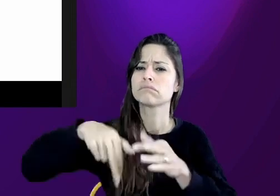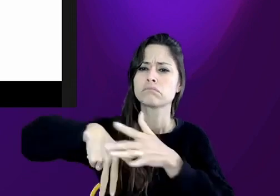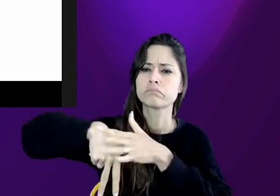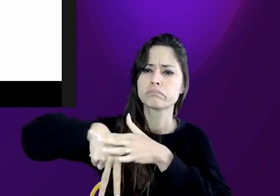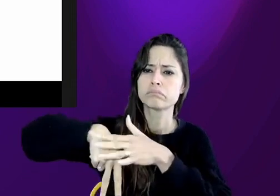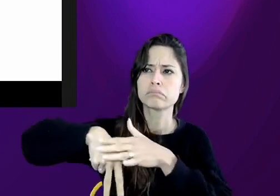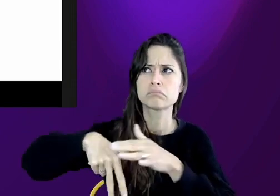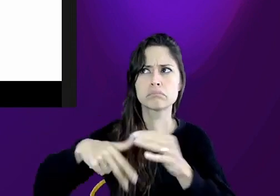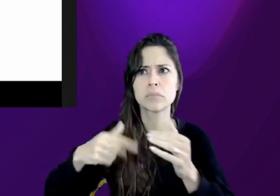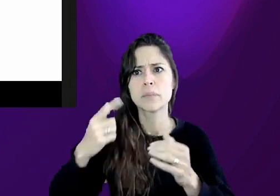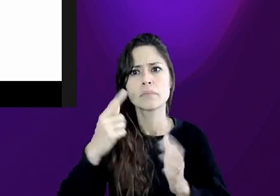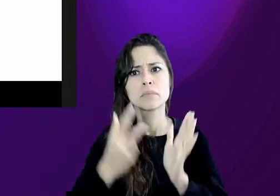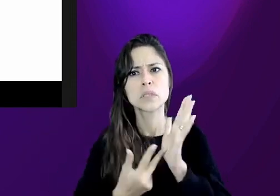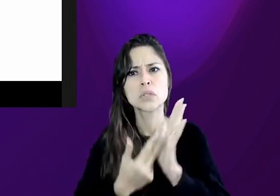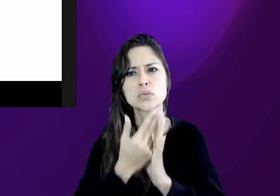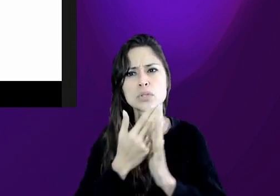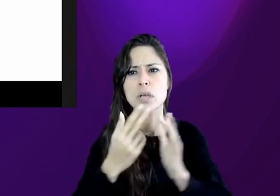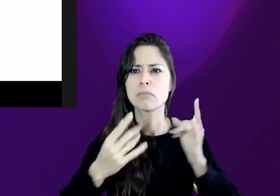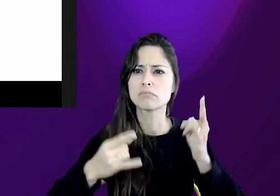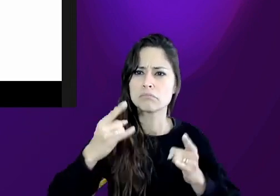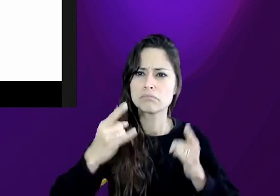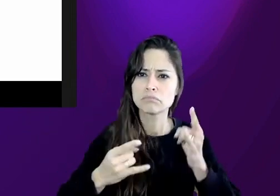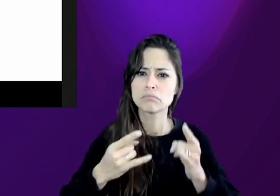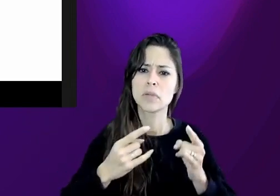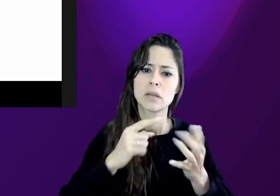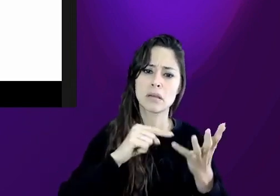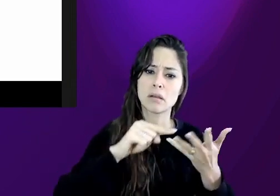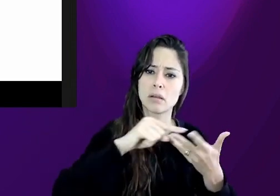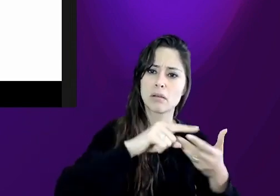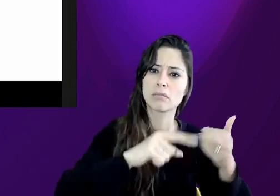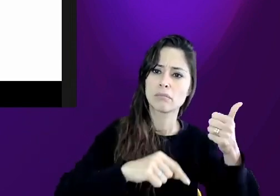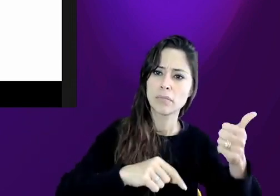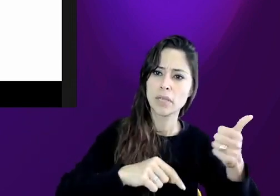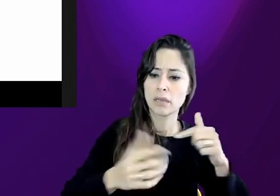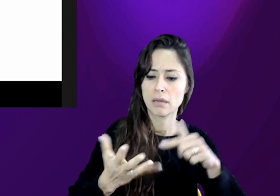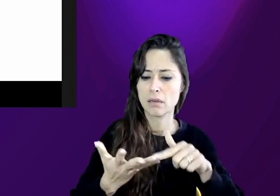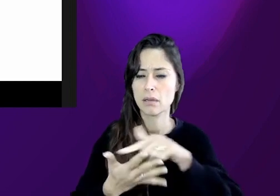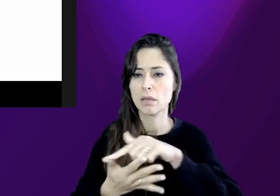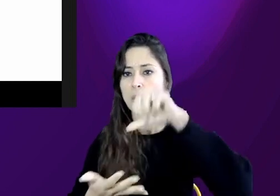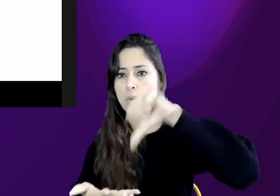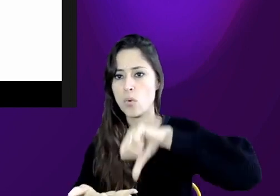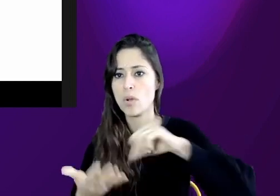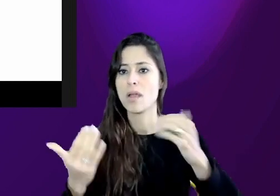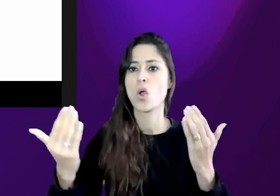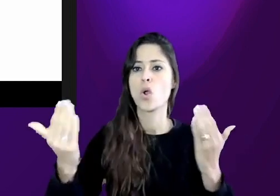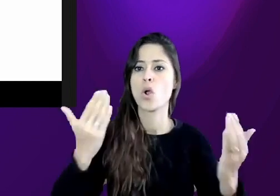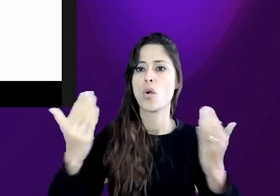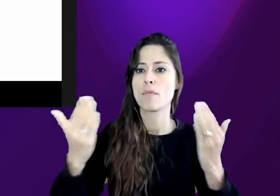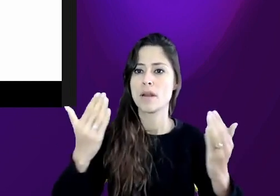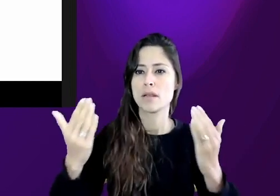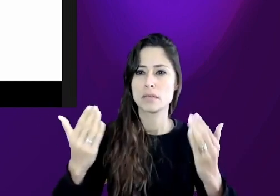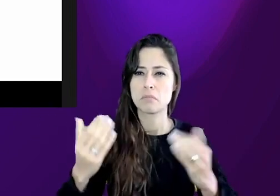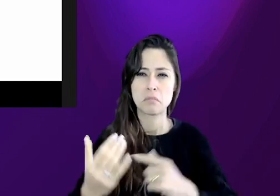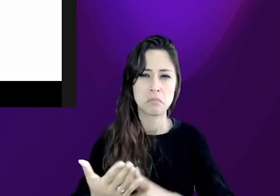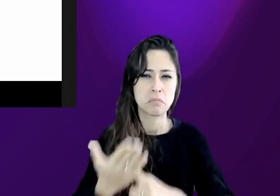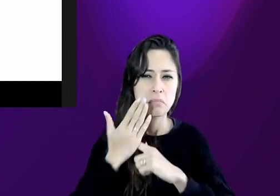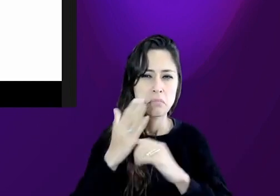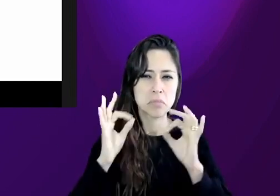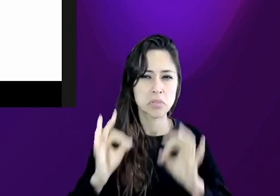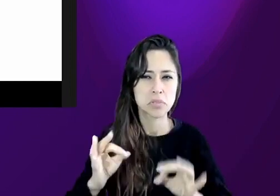fato, os prós, eles suplantam os contras e nós vamos realmente ter benefícios para o nosso